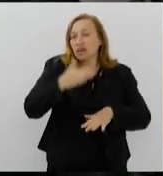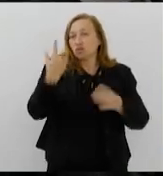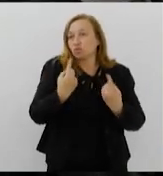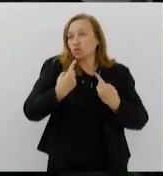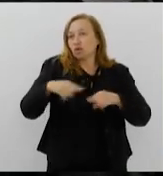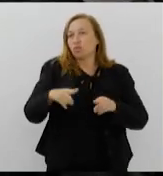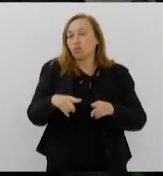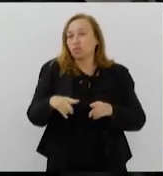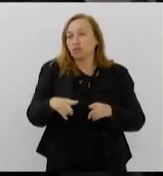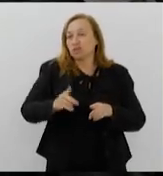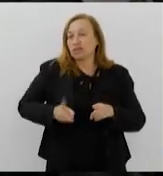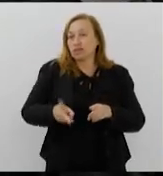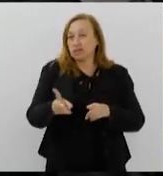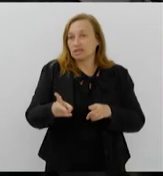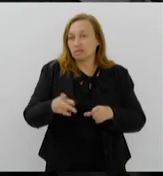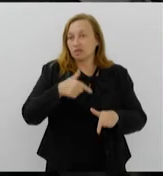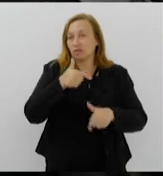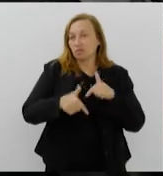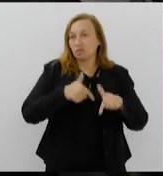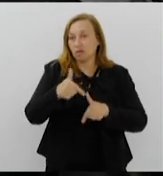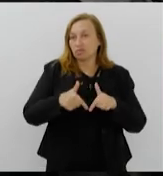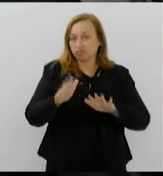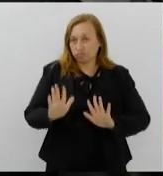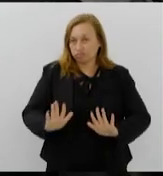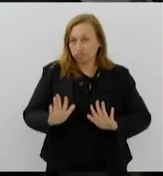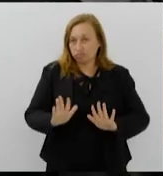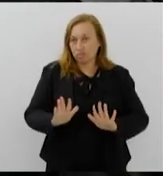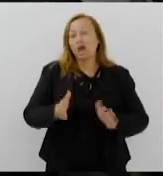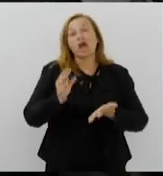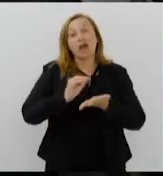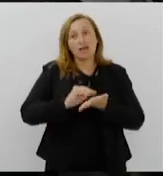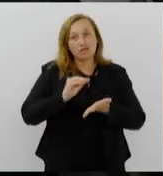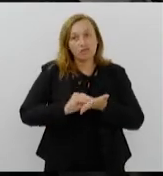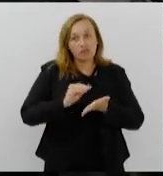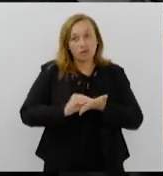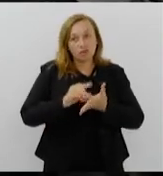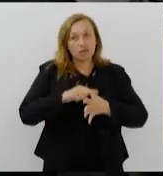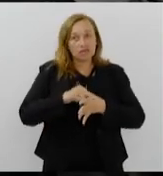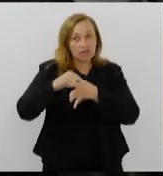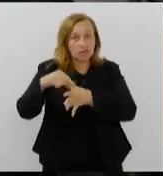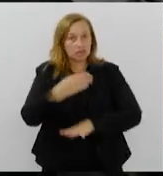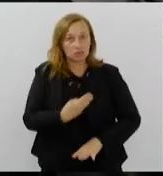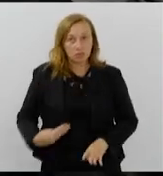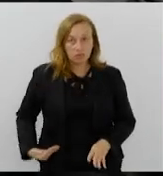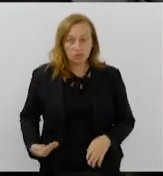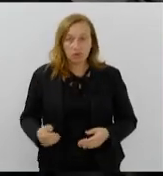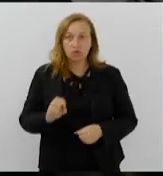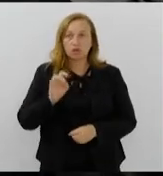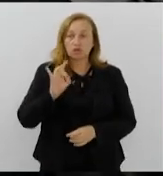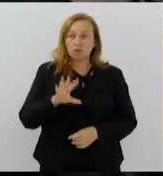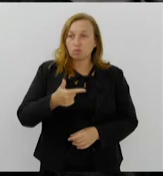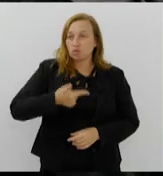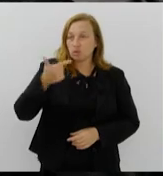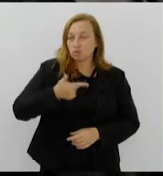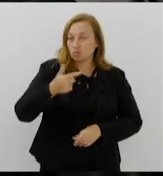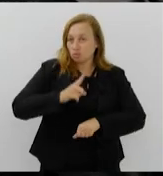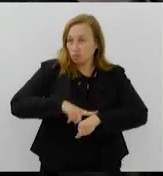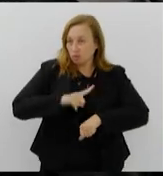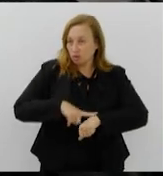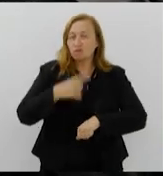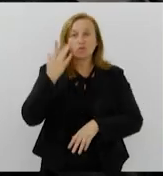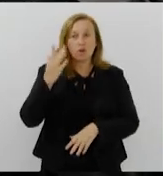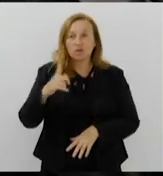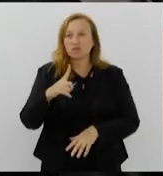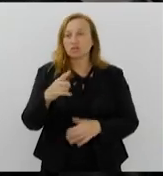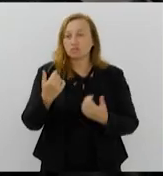oposição está sem espaço para trabalhar. Isso é uma falta de coordenação da liderança do governo. E só o segundo ponto, que eu acho que nós temos